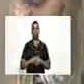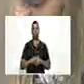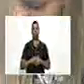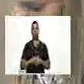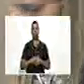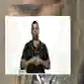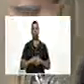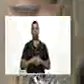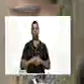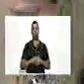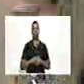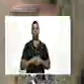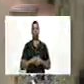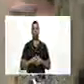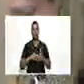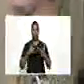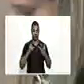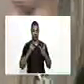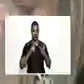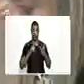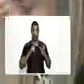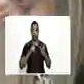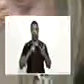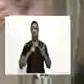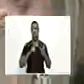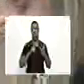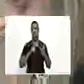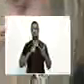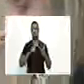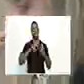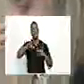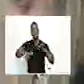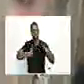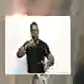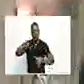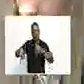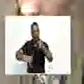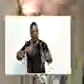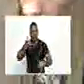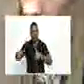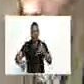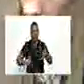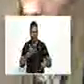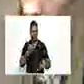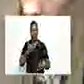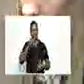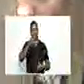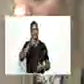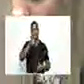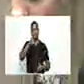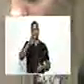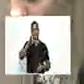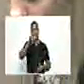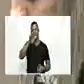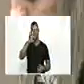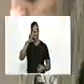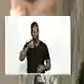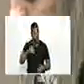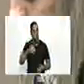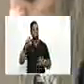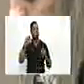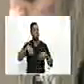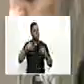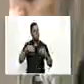eh a respeito da reciclagem e foi ótimo a proposta aí porque as cooperativas elas precisam